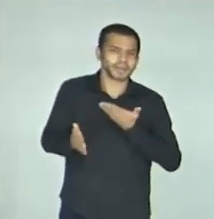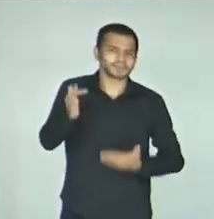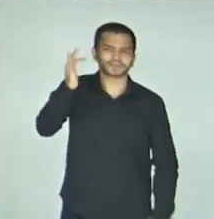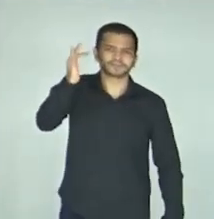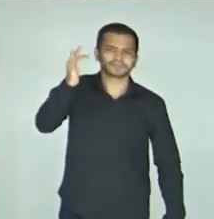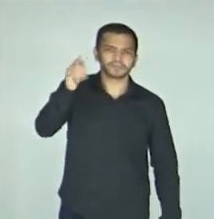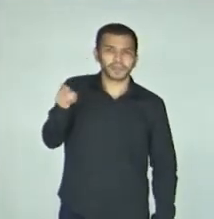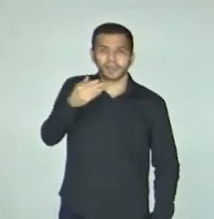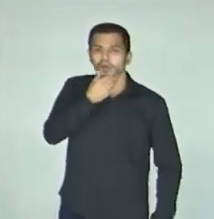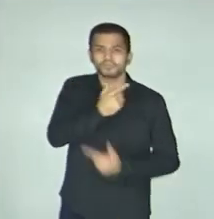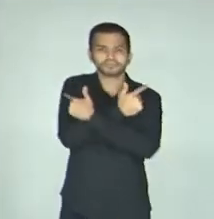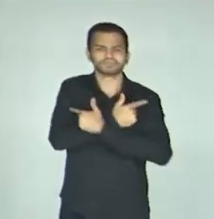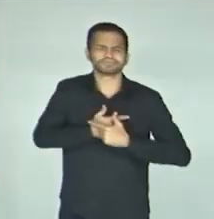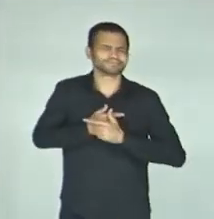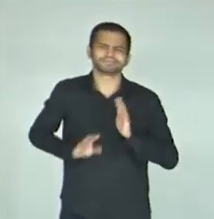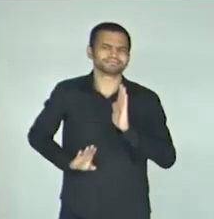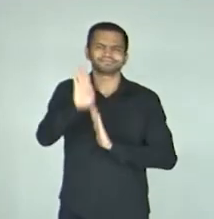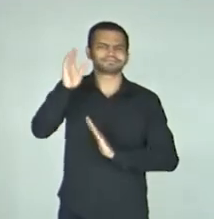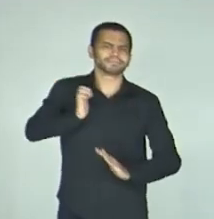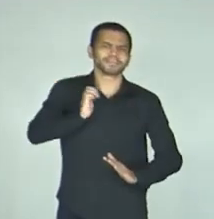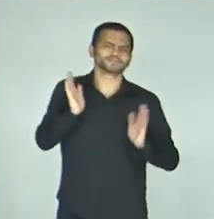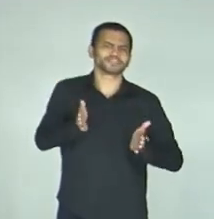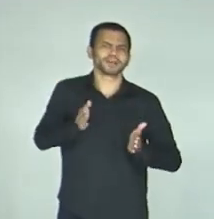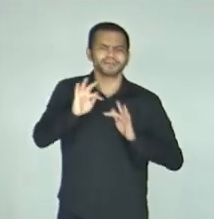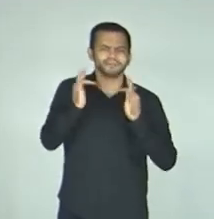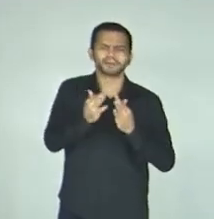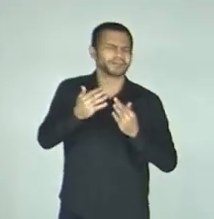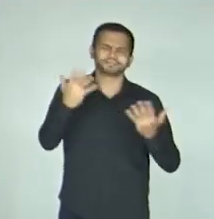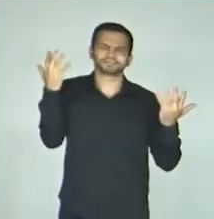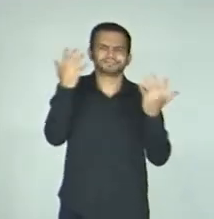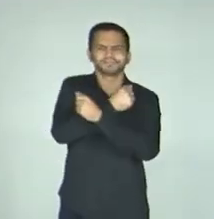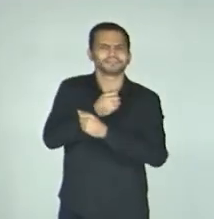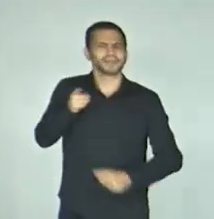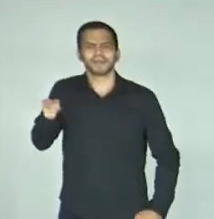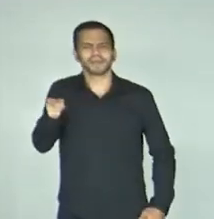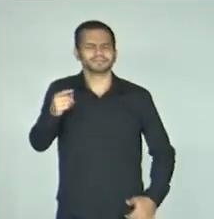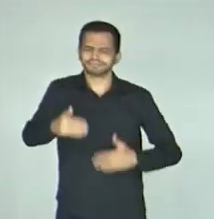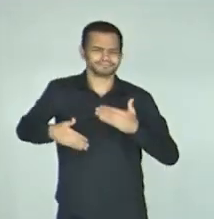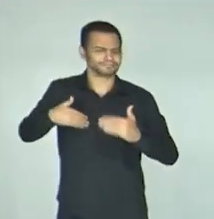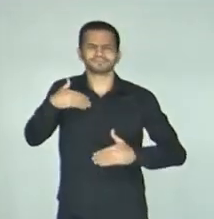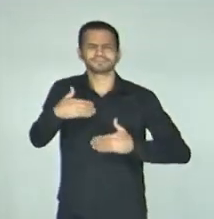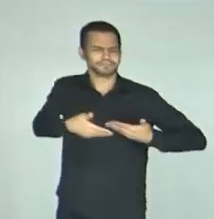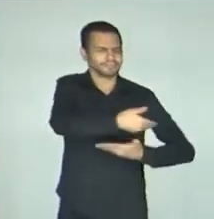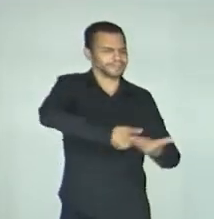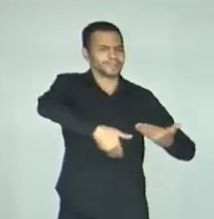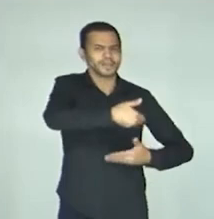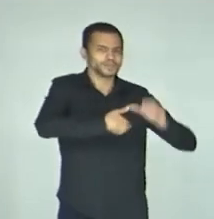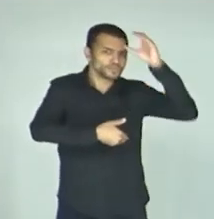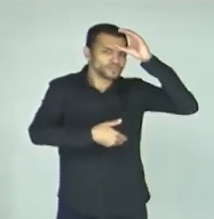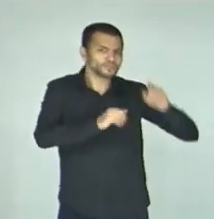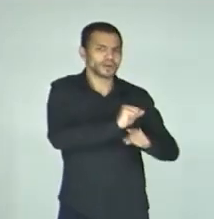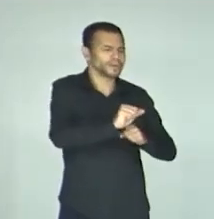cara na próxima família bonita caminhava com Deus caminhava com seu tio uma família legal tinha